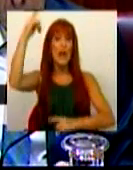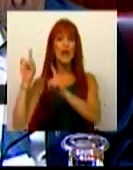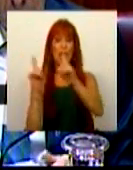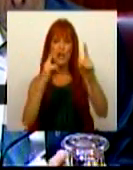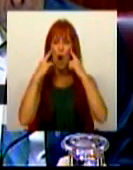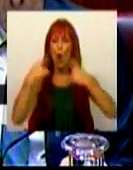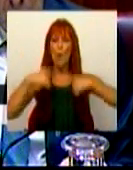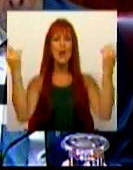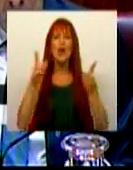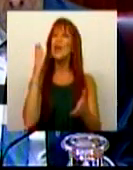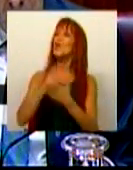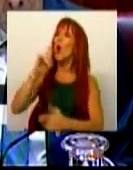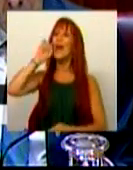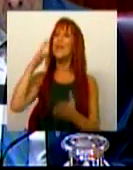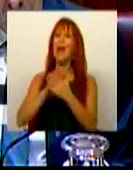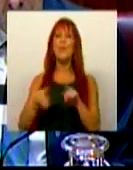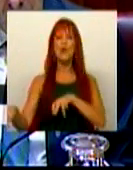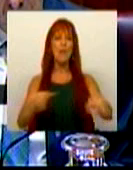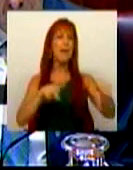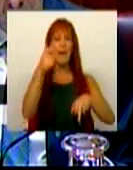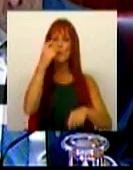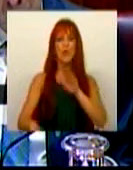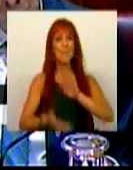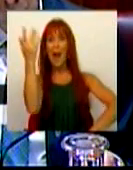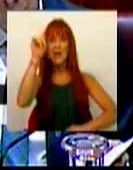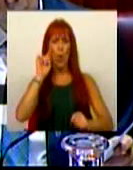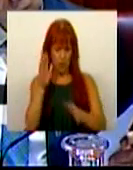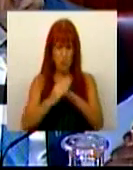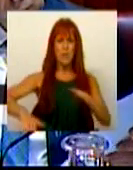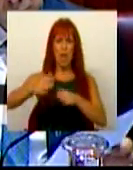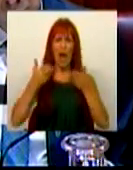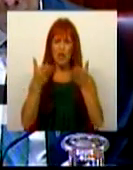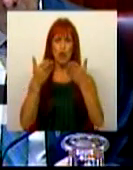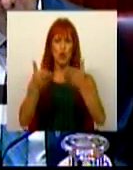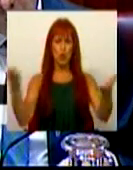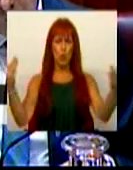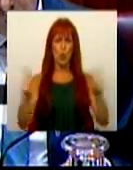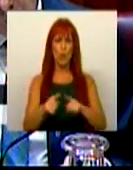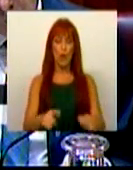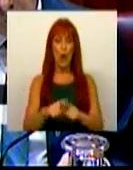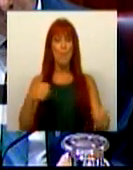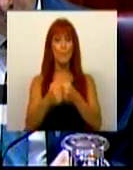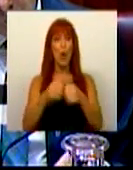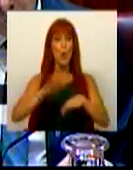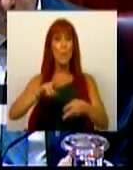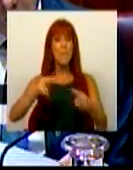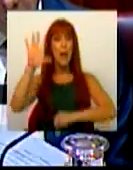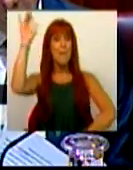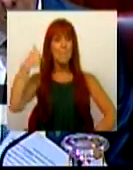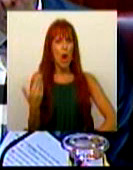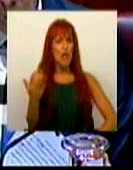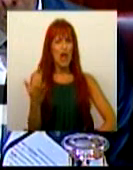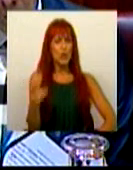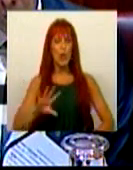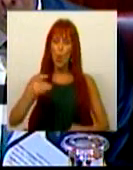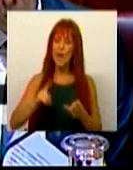público, nós não estamos só a garantir maior mobilidade às pessoas, estamos a dar um grande contributo para enfrentar as alterações climáticas.